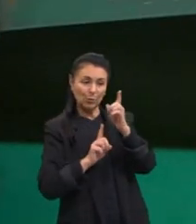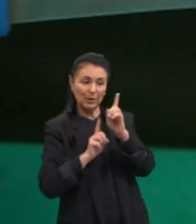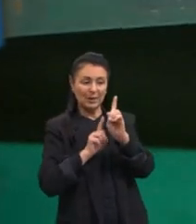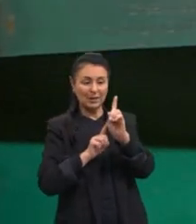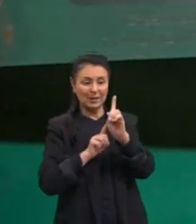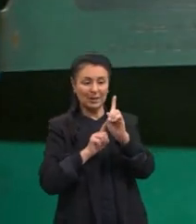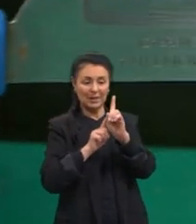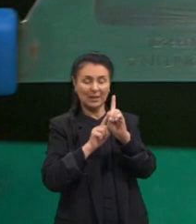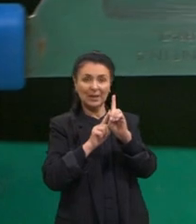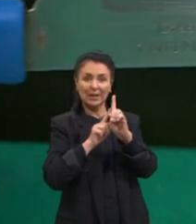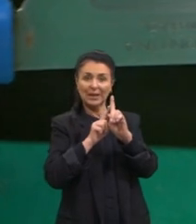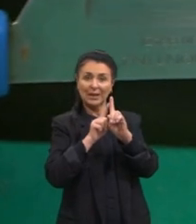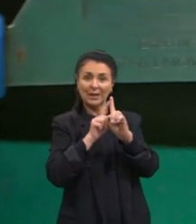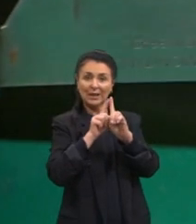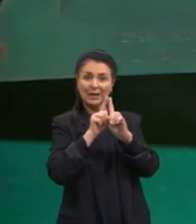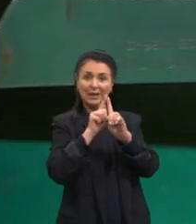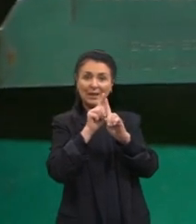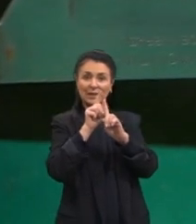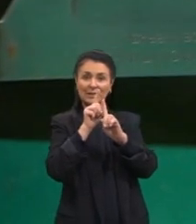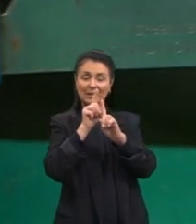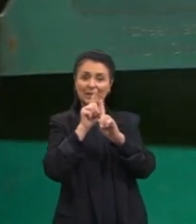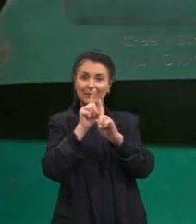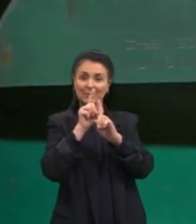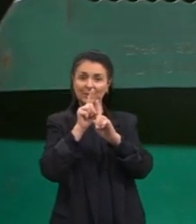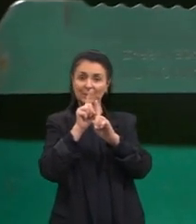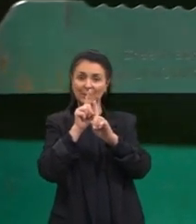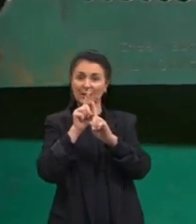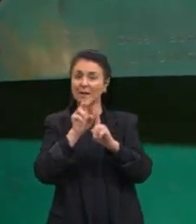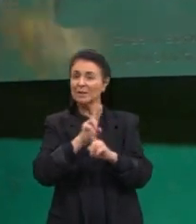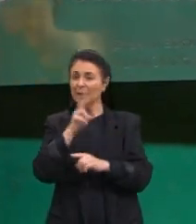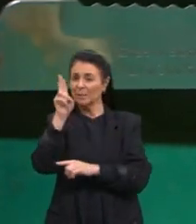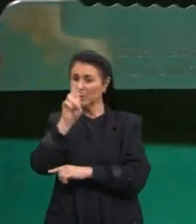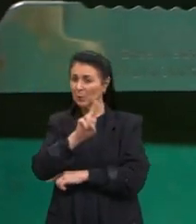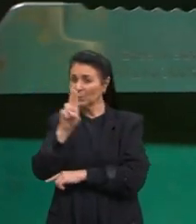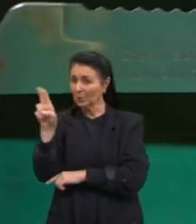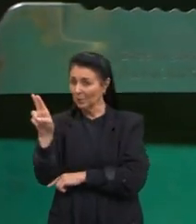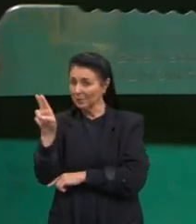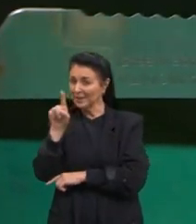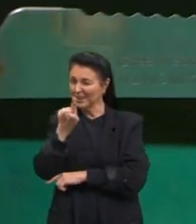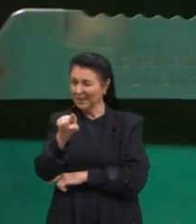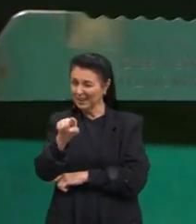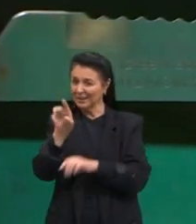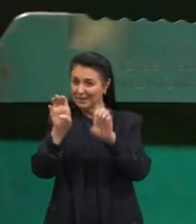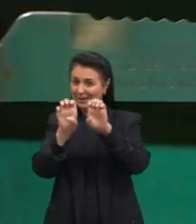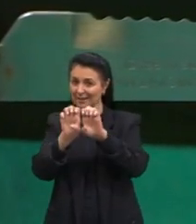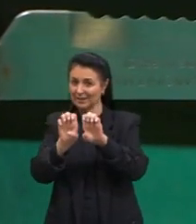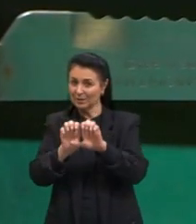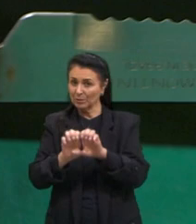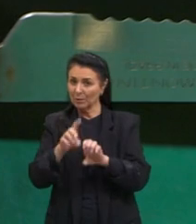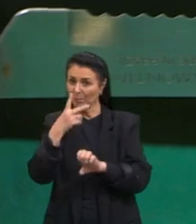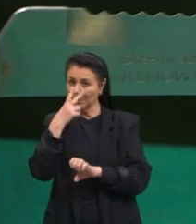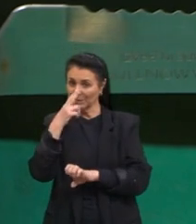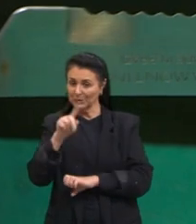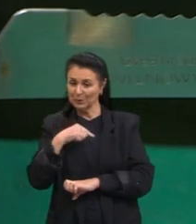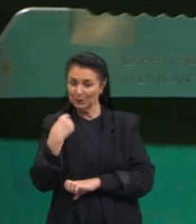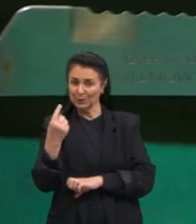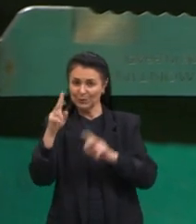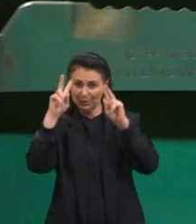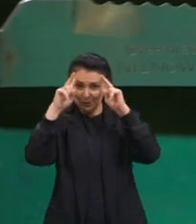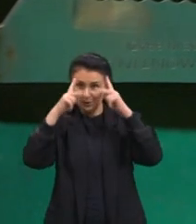crescer e vai chegar aqui sabe qual é o nome dessa estrutura É bem parecido com o dos humanos